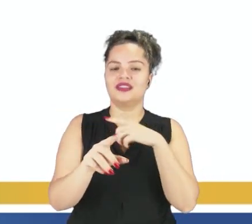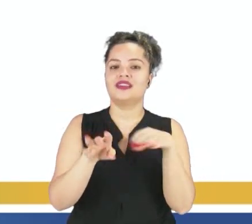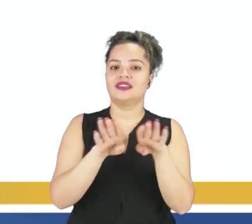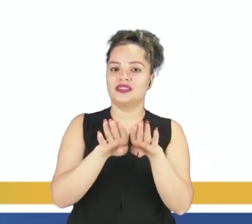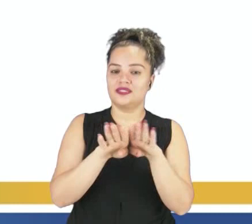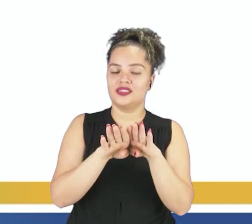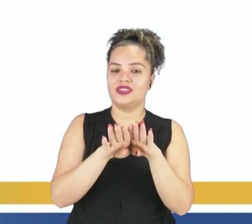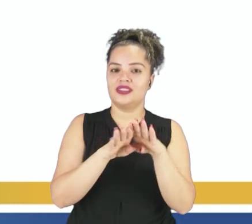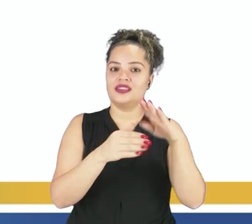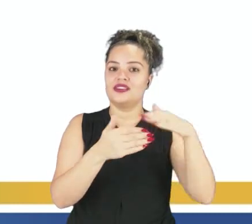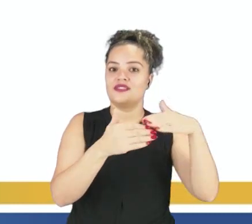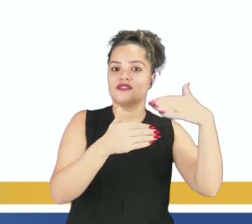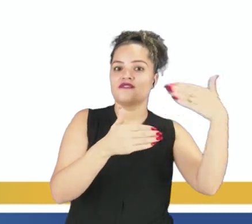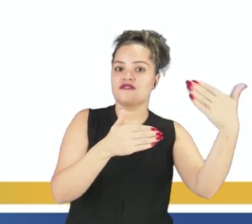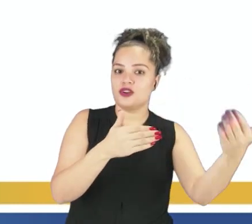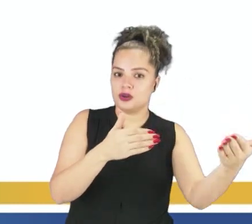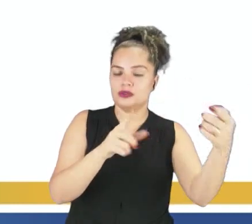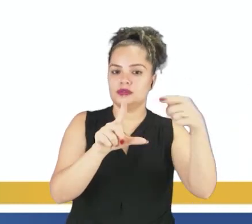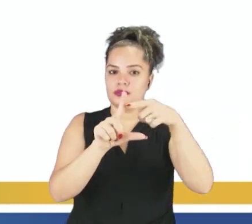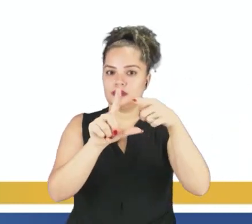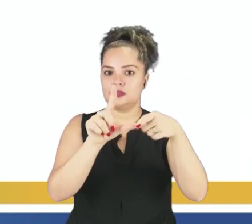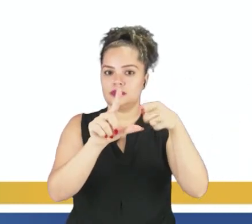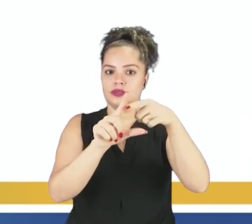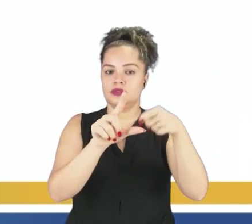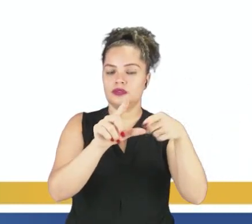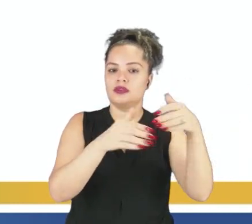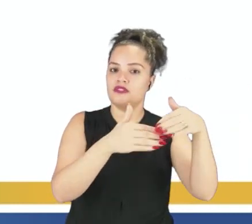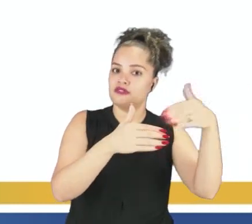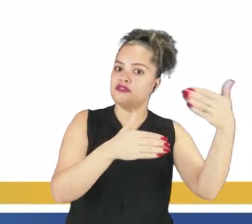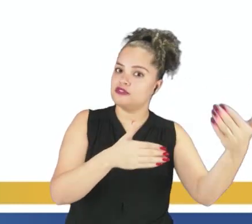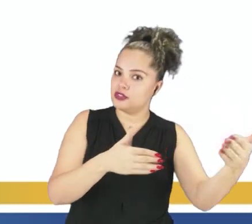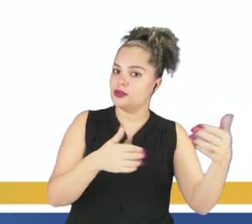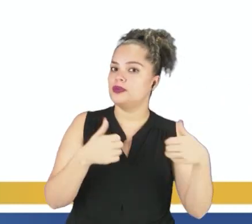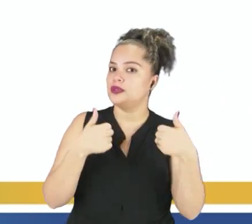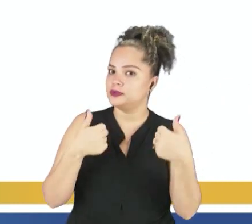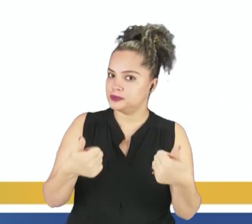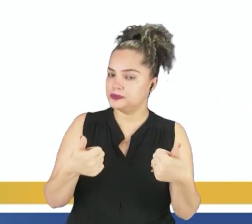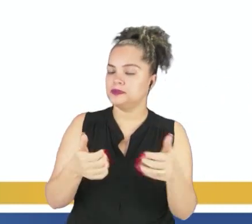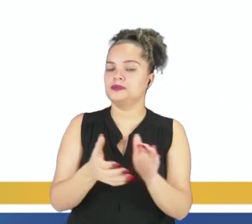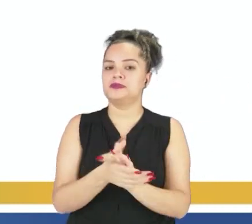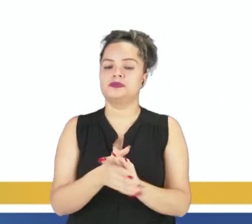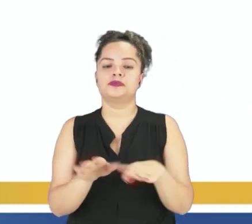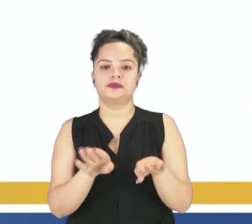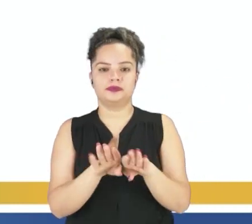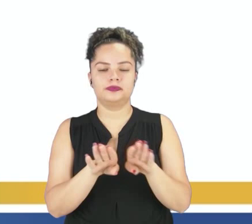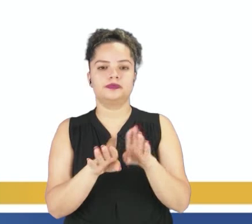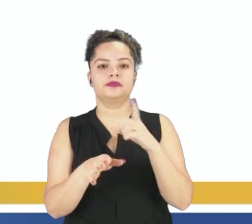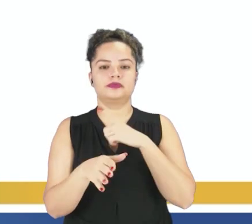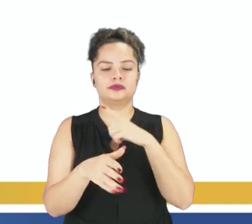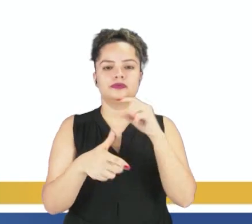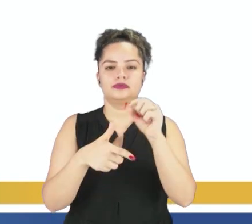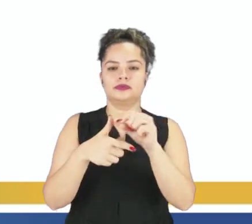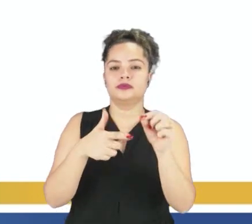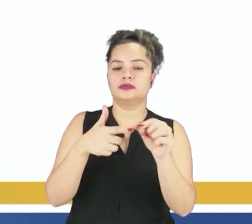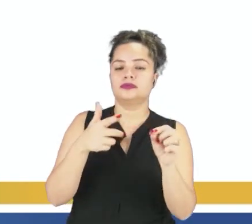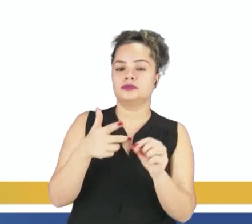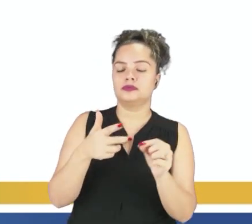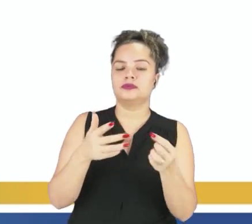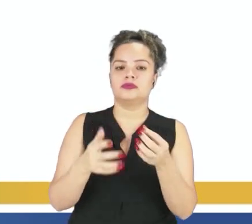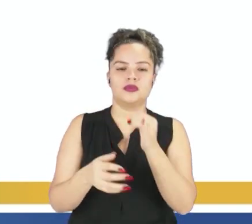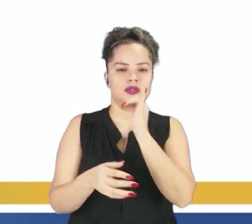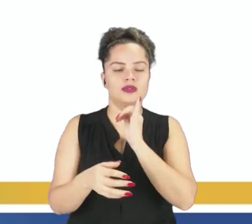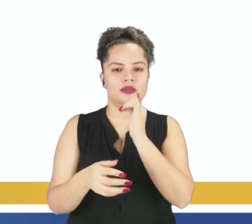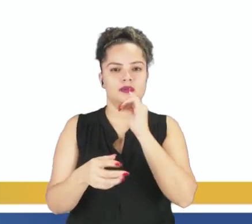ângulos externos, beleza? Muito bem. E nós também, um outro elemento aí, é que se eu ligar